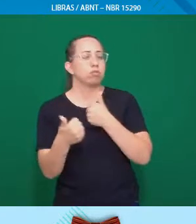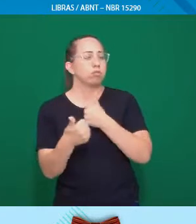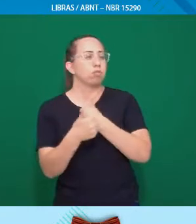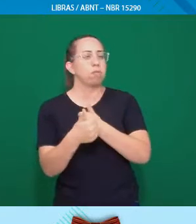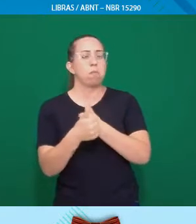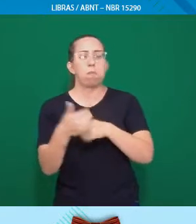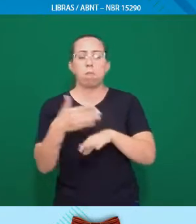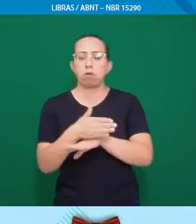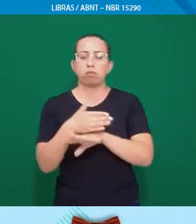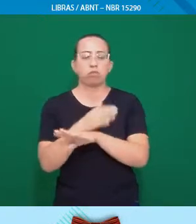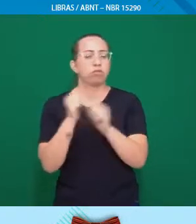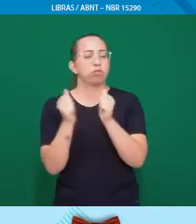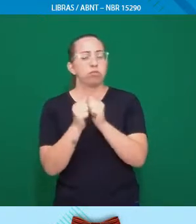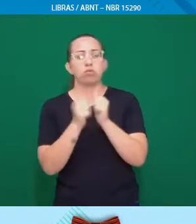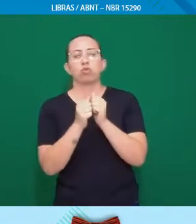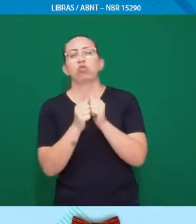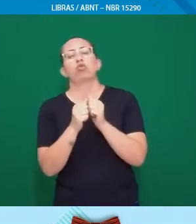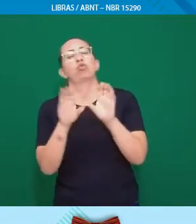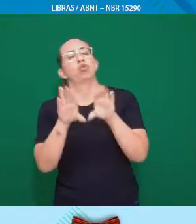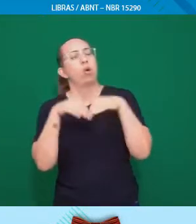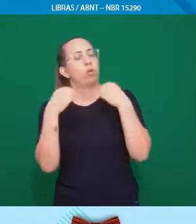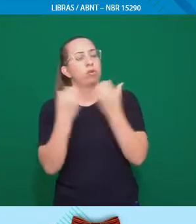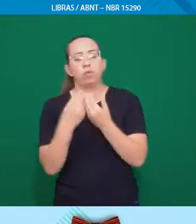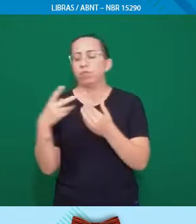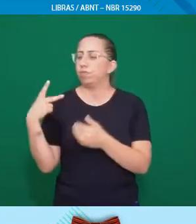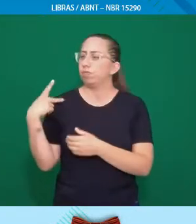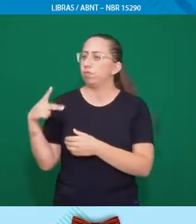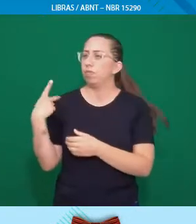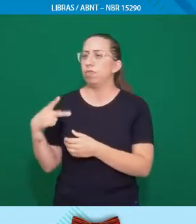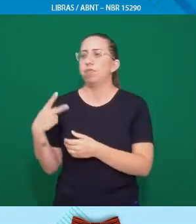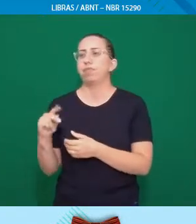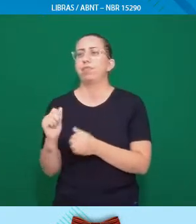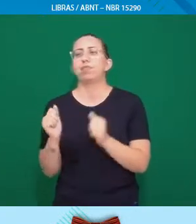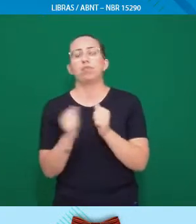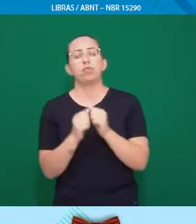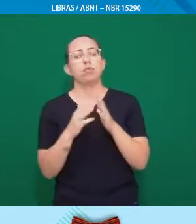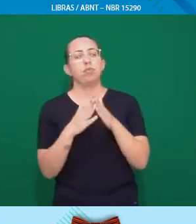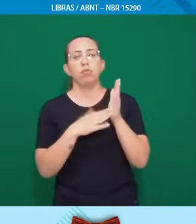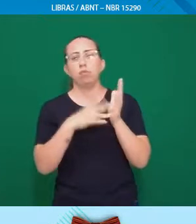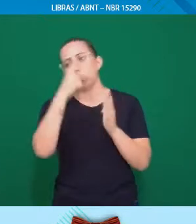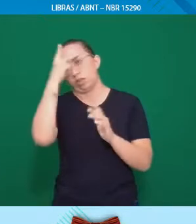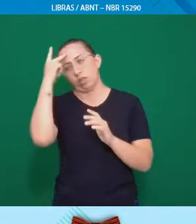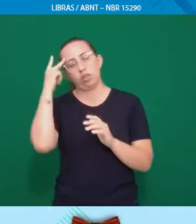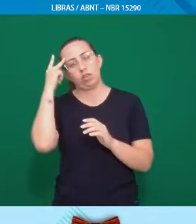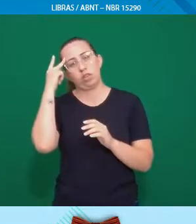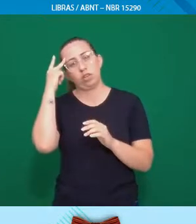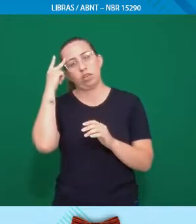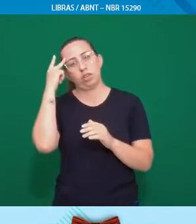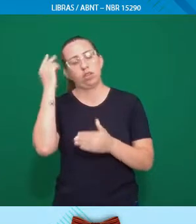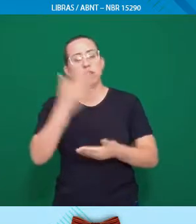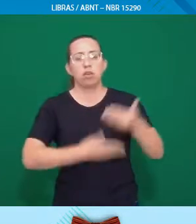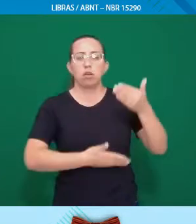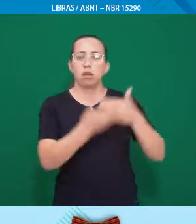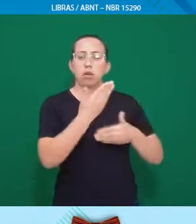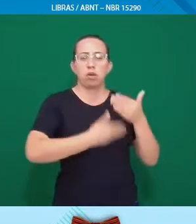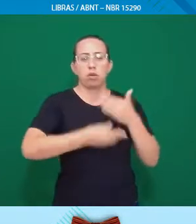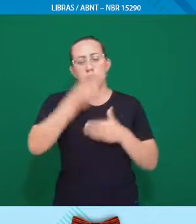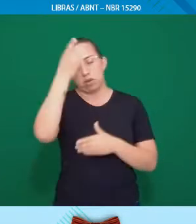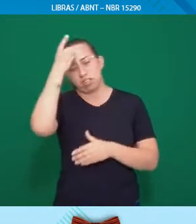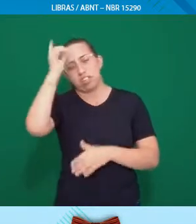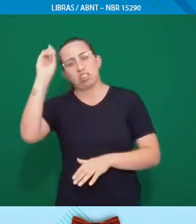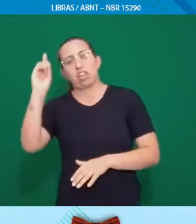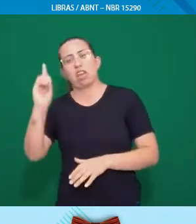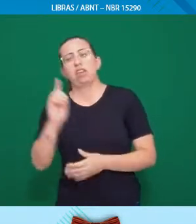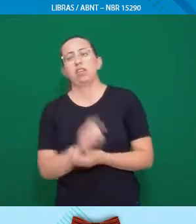junto com os parceiros junto com a comunidade juntos né os políticos também junto enfim com as pessoas compartilhar trocar